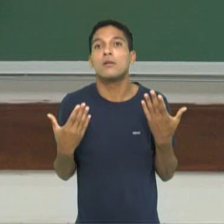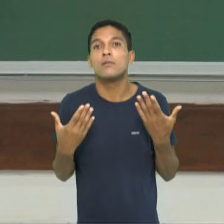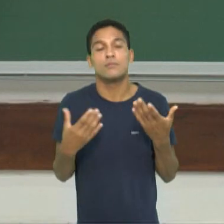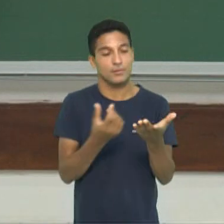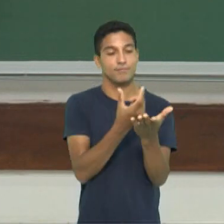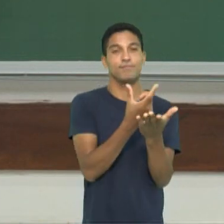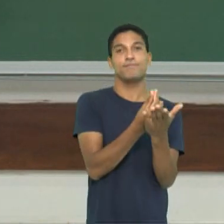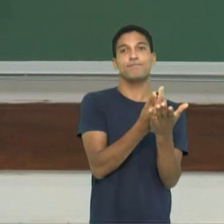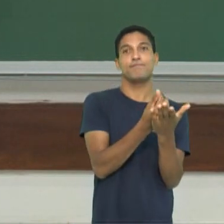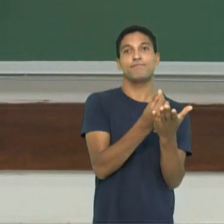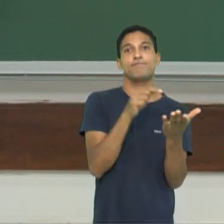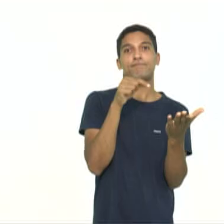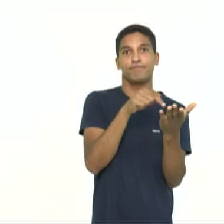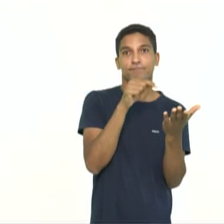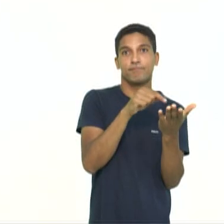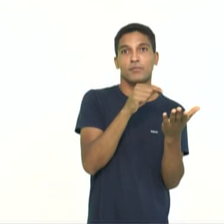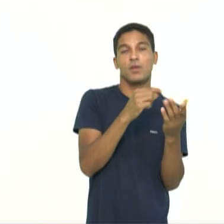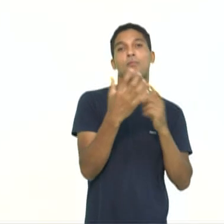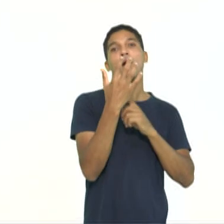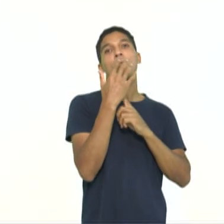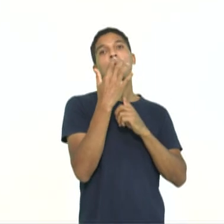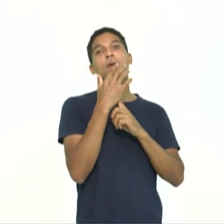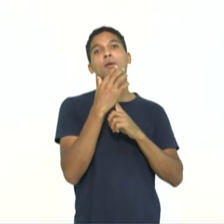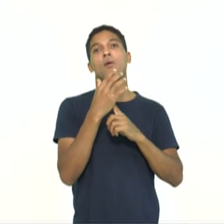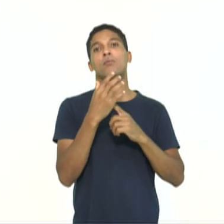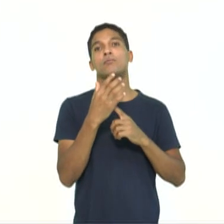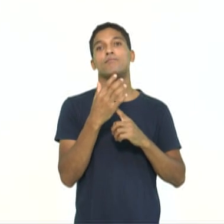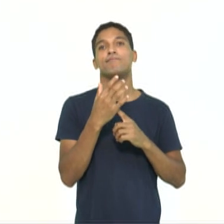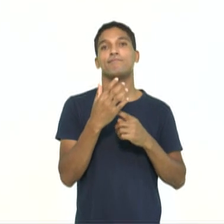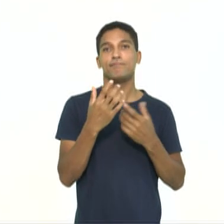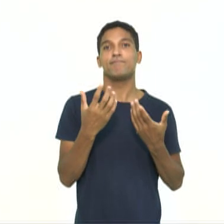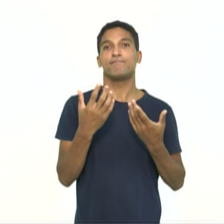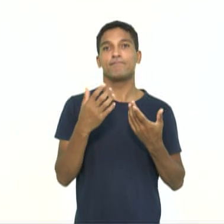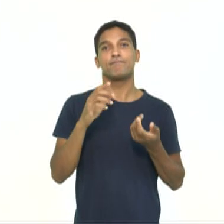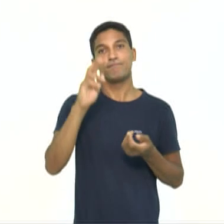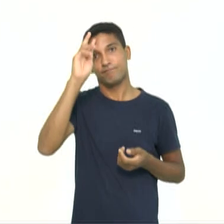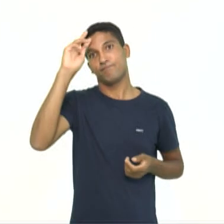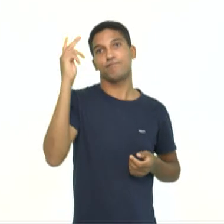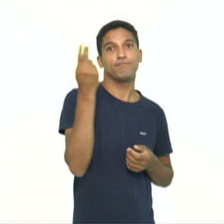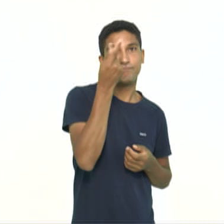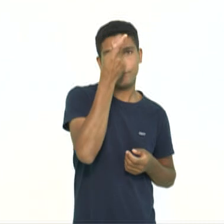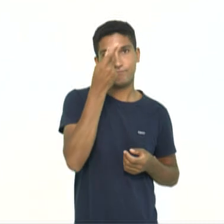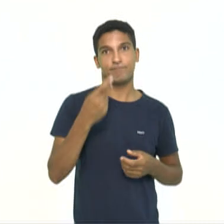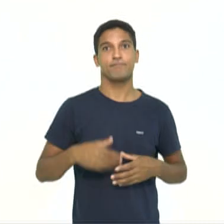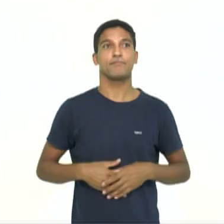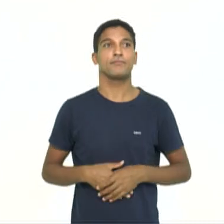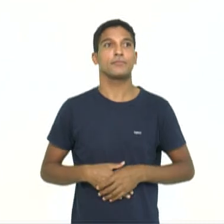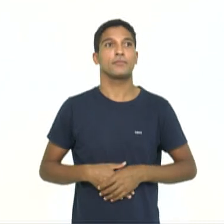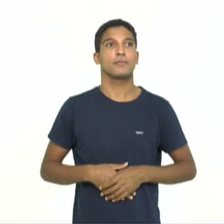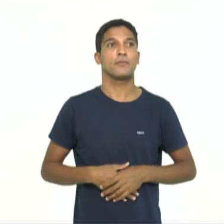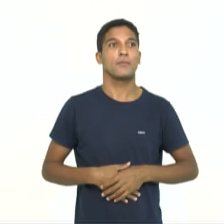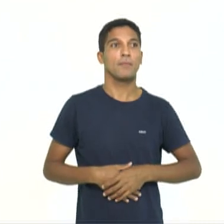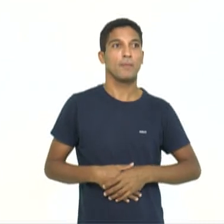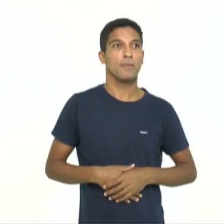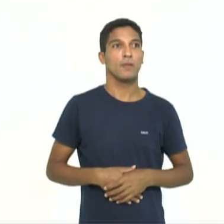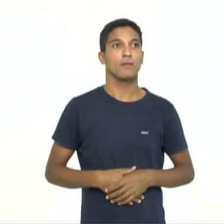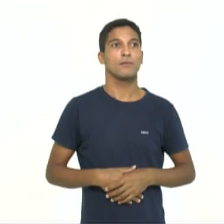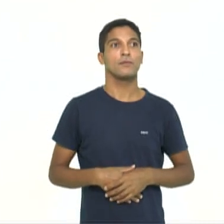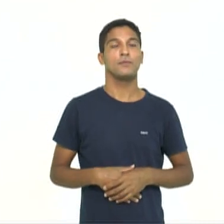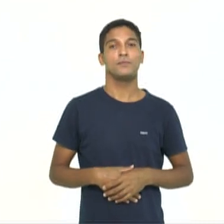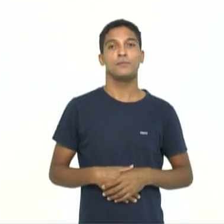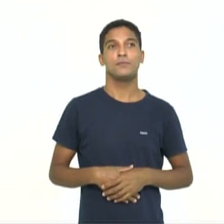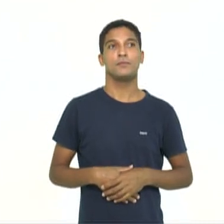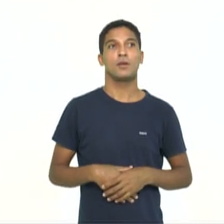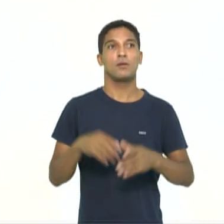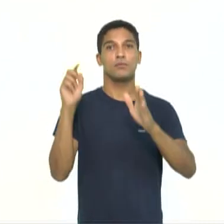Aqui temos mais um pequeno exercício. A indústria cultural, no pensamento de Adorno e Horkheimer, encarrega-se de produzir necessidades,